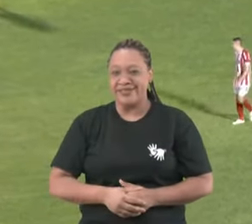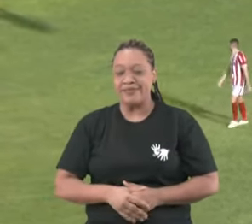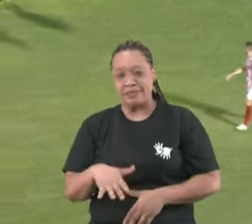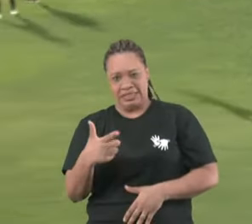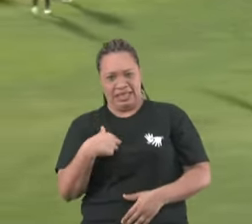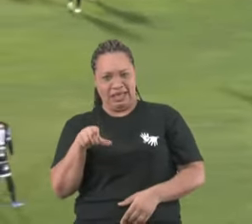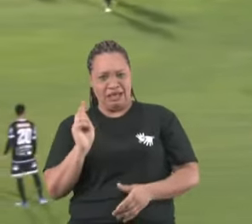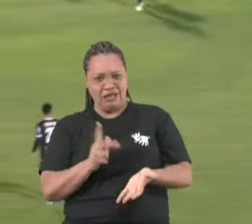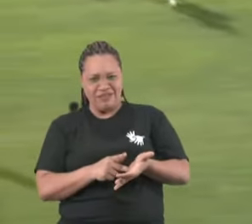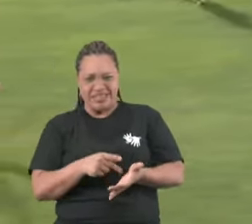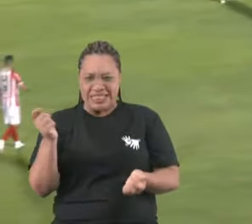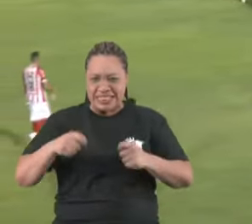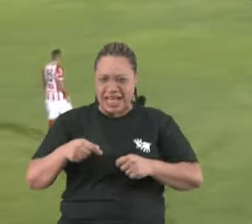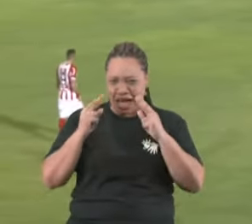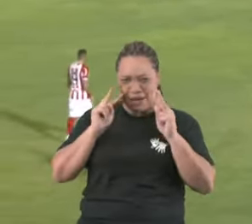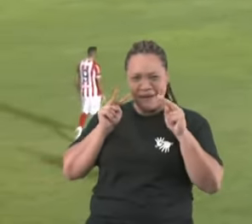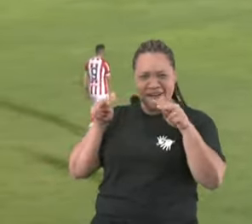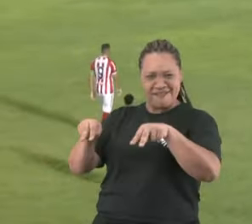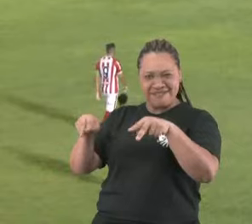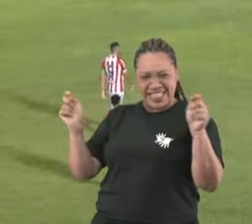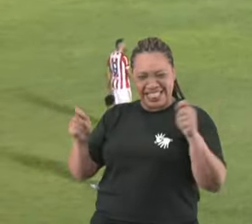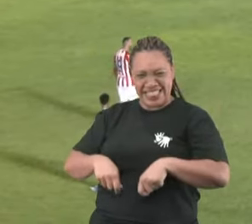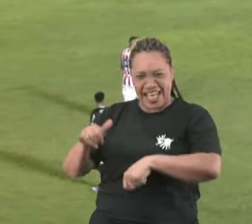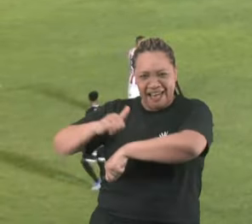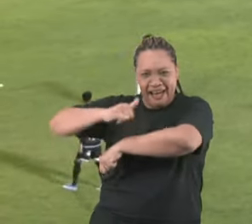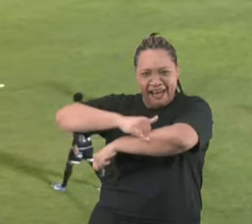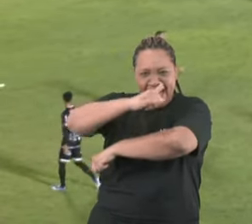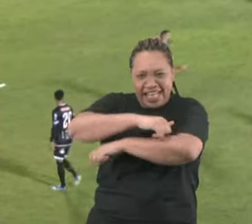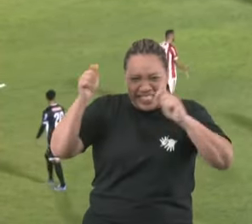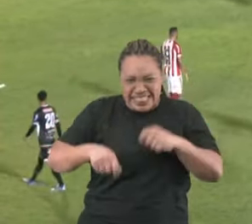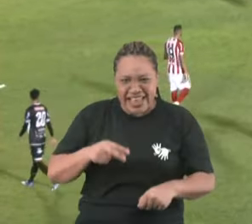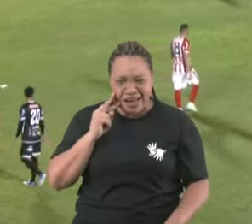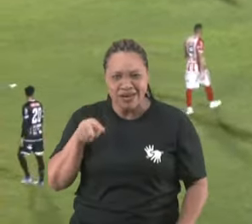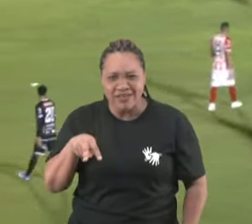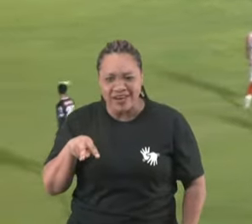Será que a gente consegue ver o cururu?